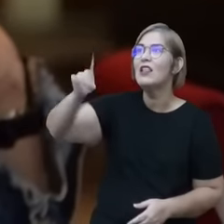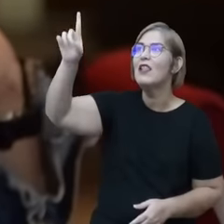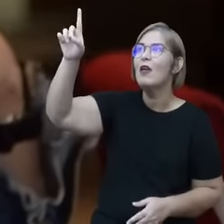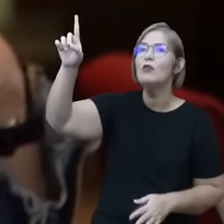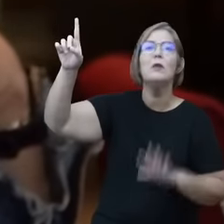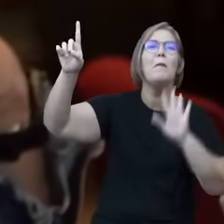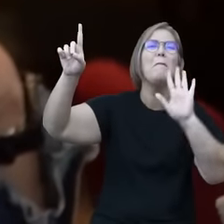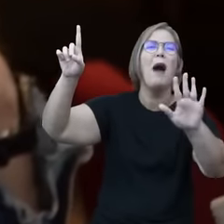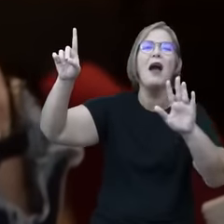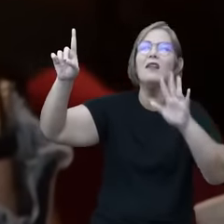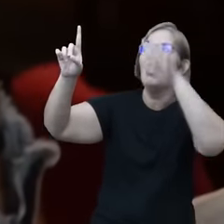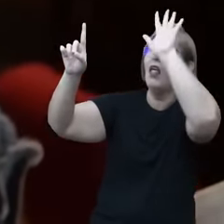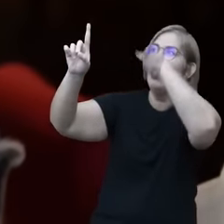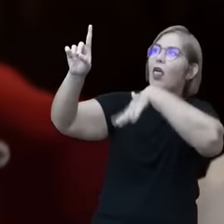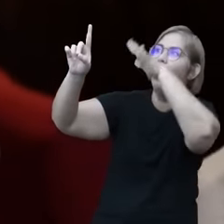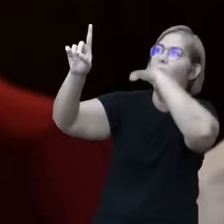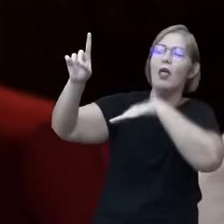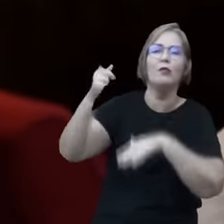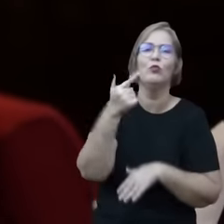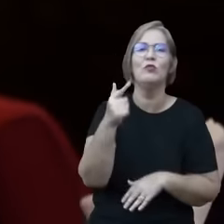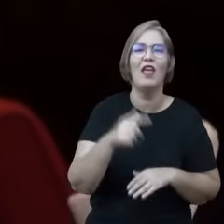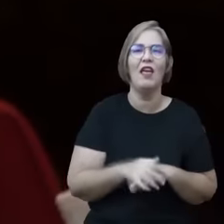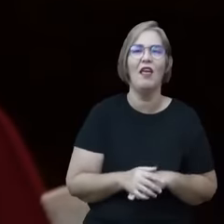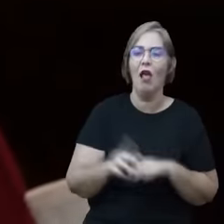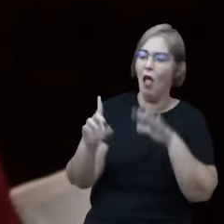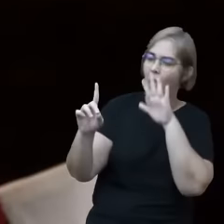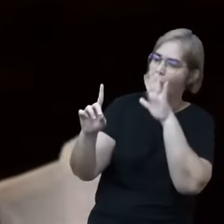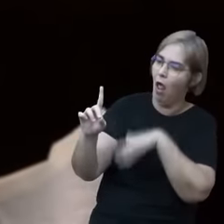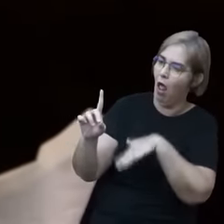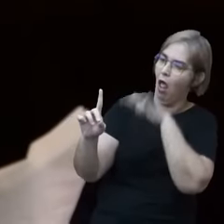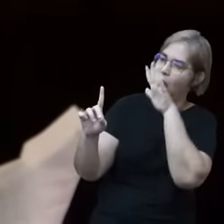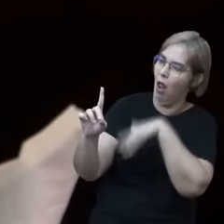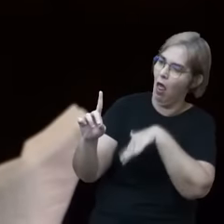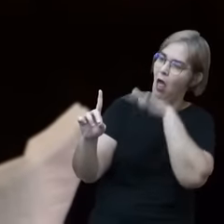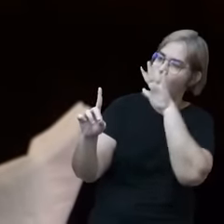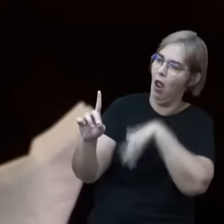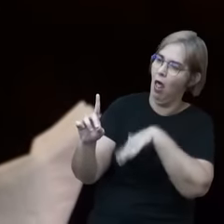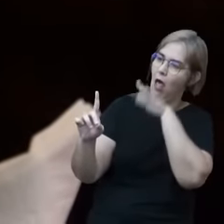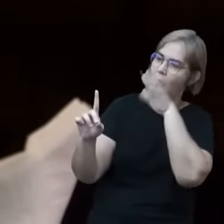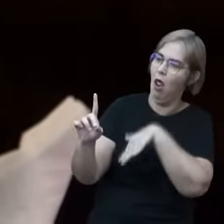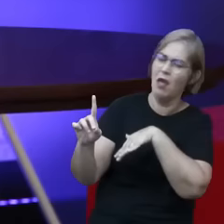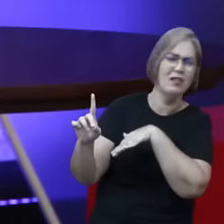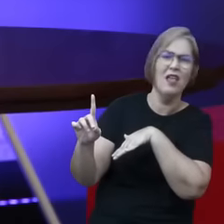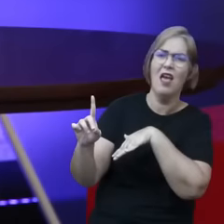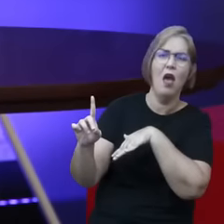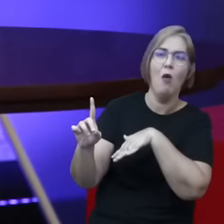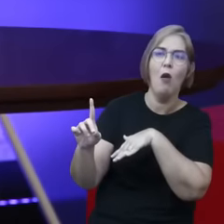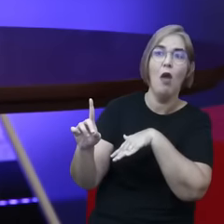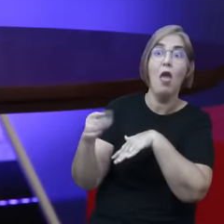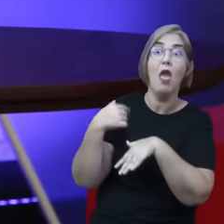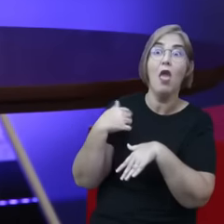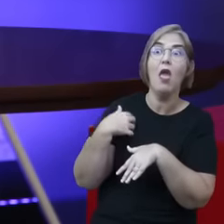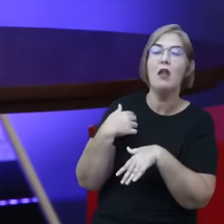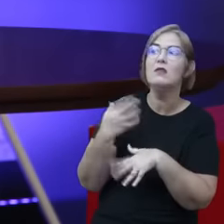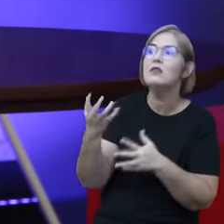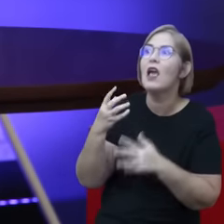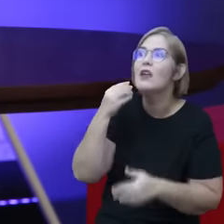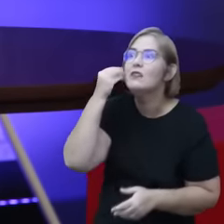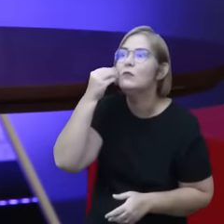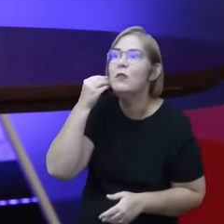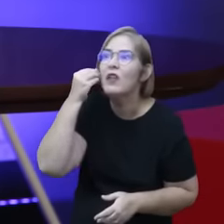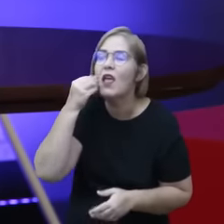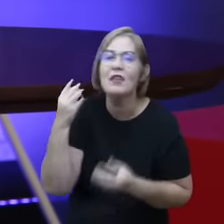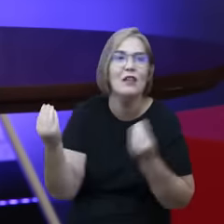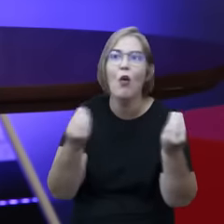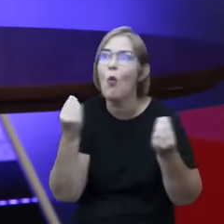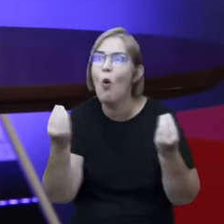não quiseram que Deus se reduzisse à suas categorias. Ao contrário, eles se abandonaram na experiência com Deus e nessa trajetória